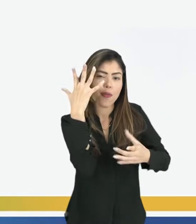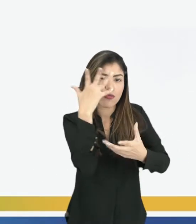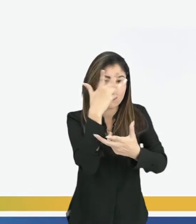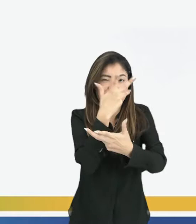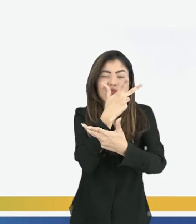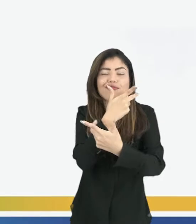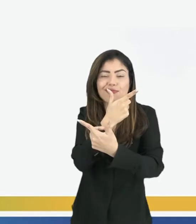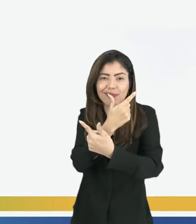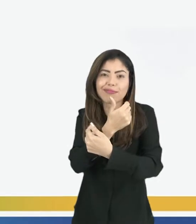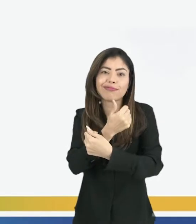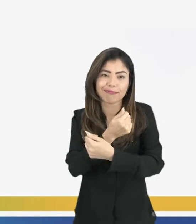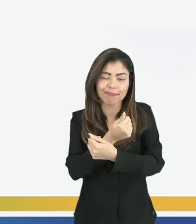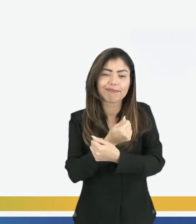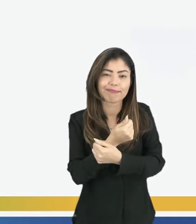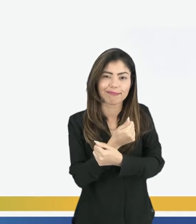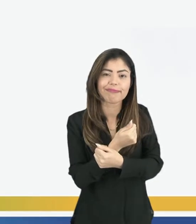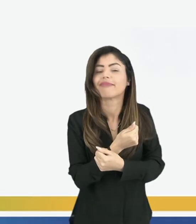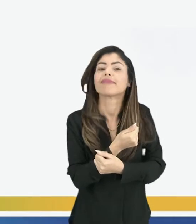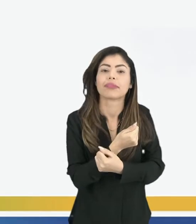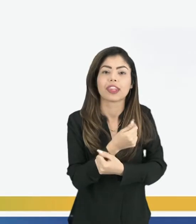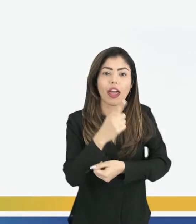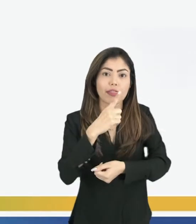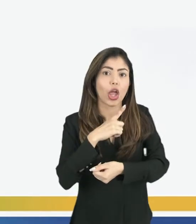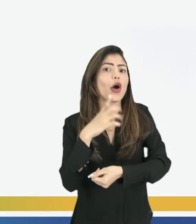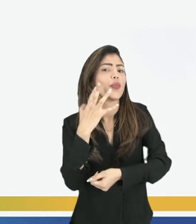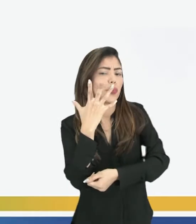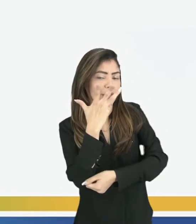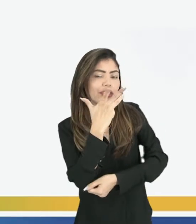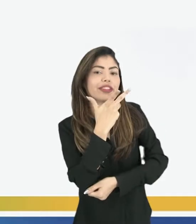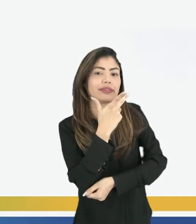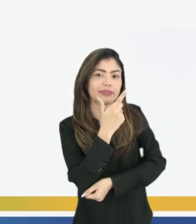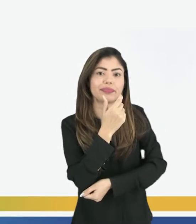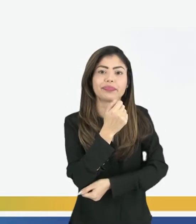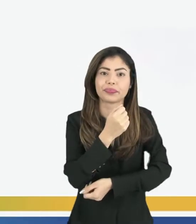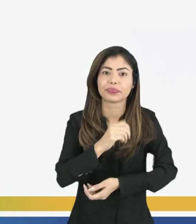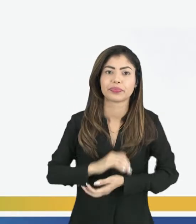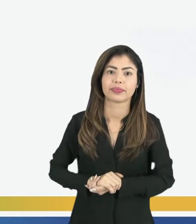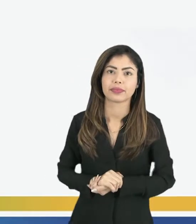ambiente mais bonito, porque elas realmente são mais bonitas,